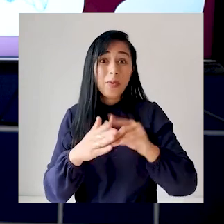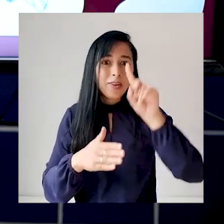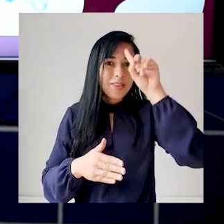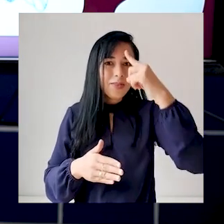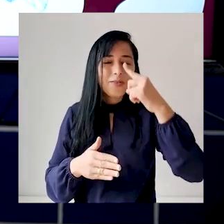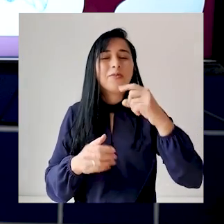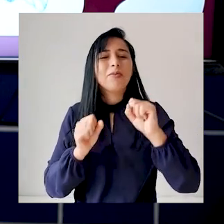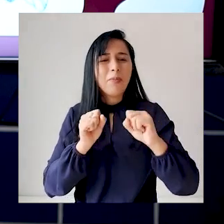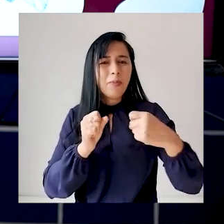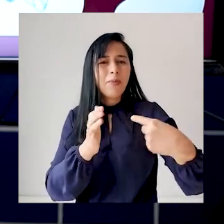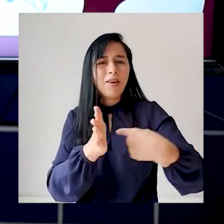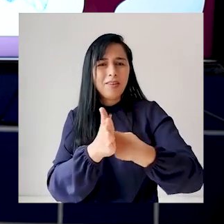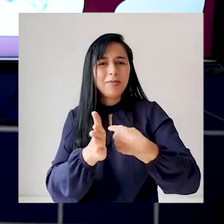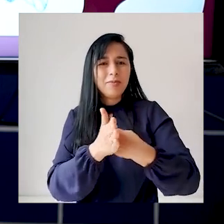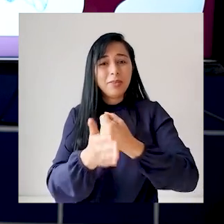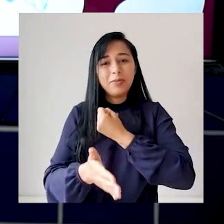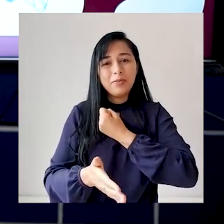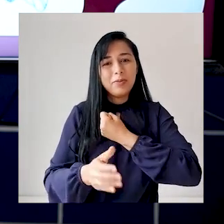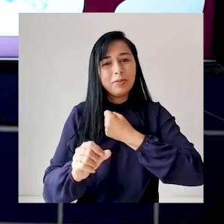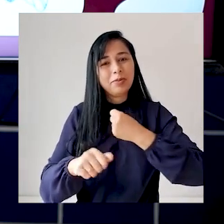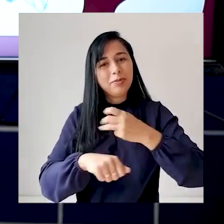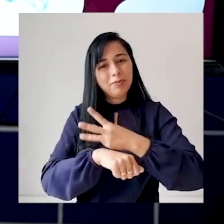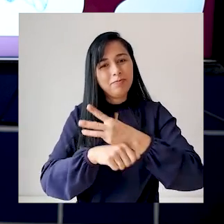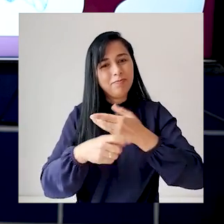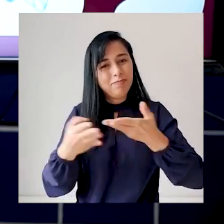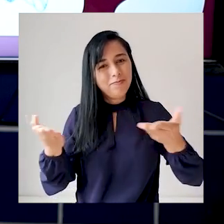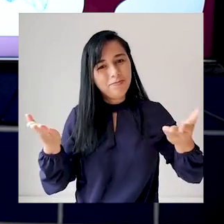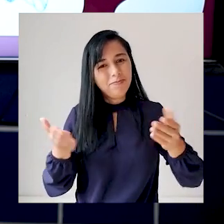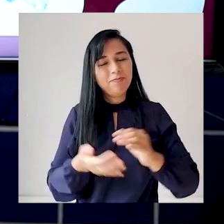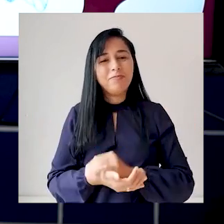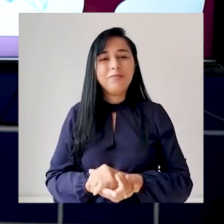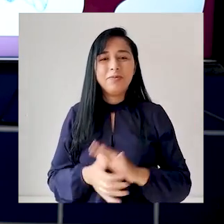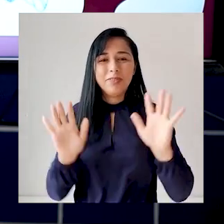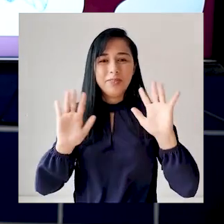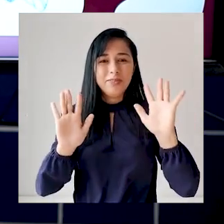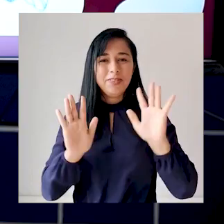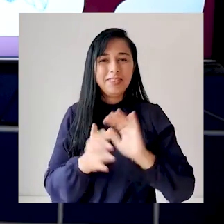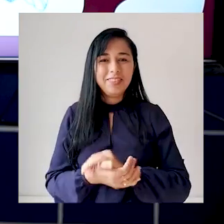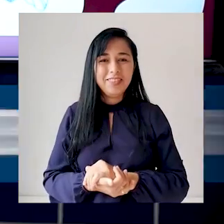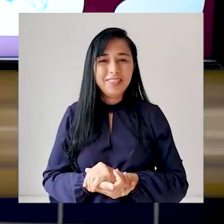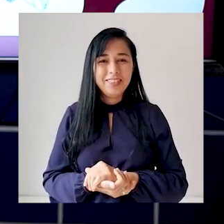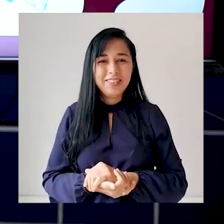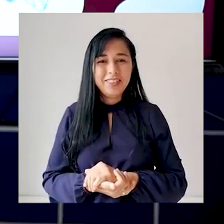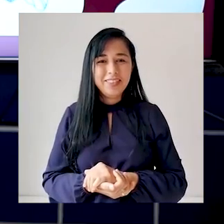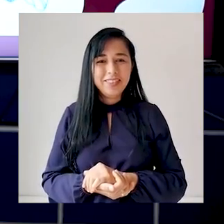Qualquer dúvida, podem entrar em contato com os nossos números que a gente vai tentar respondê-los. Tchau, tchau, até a próxima!